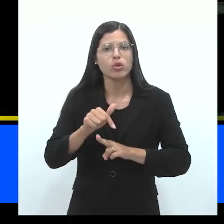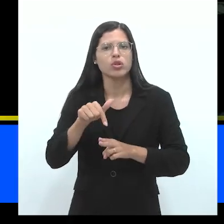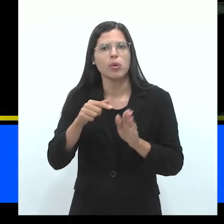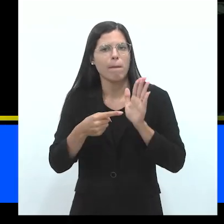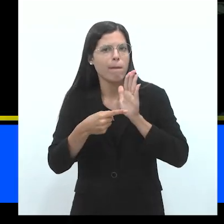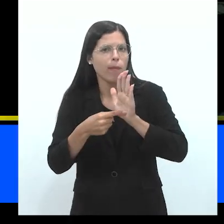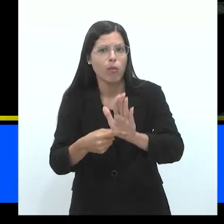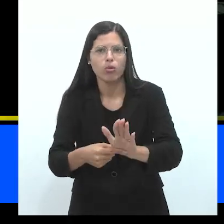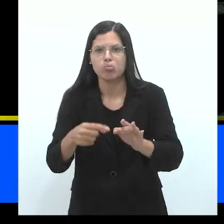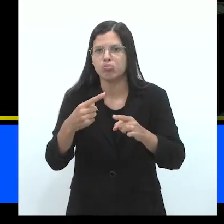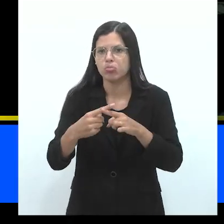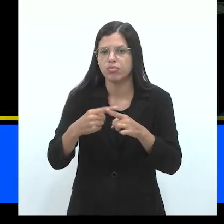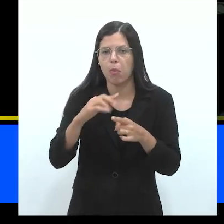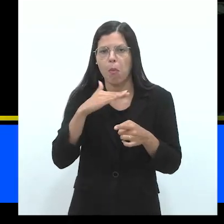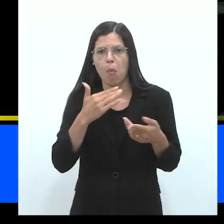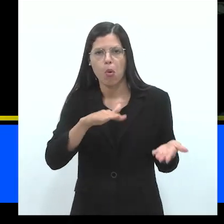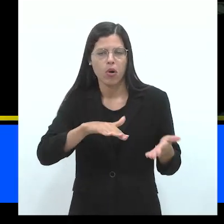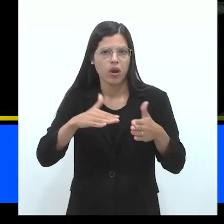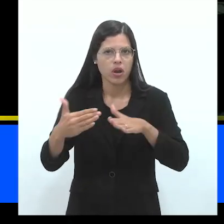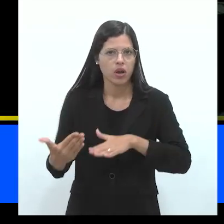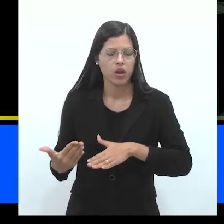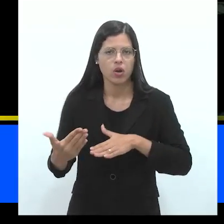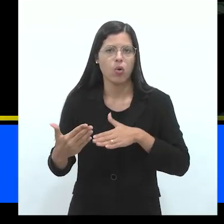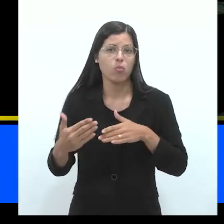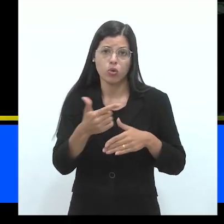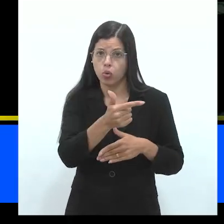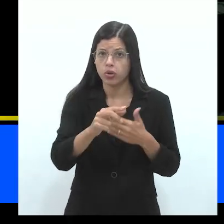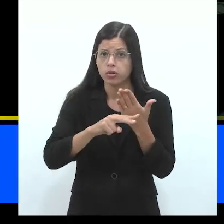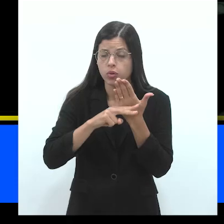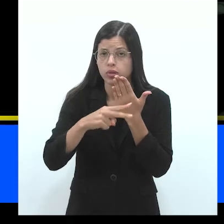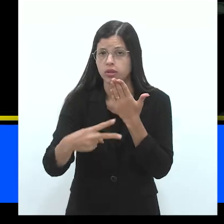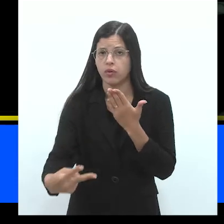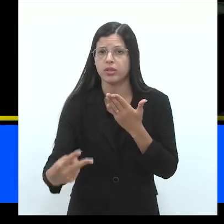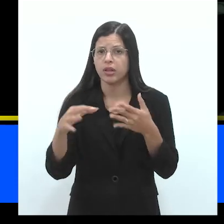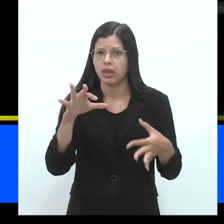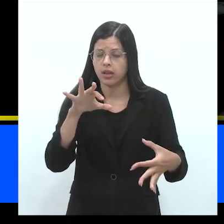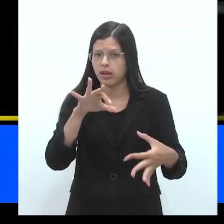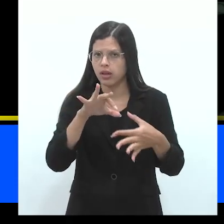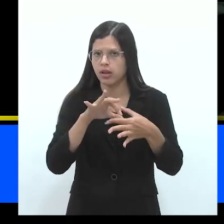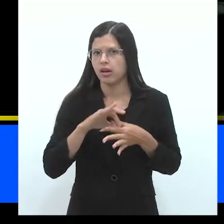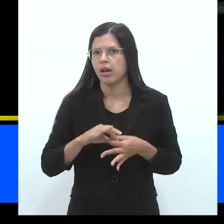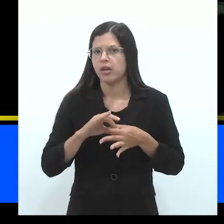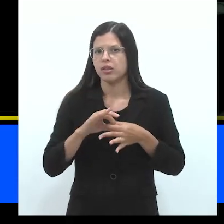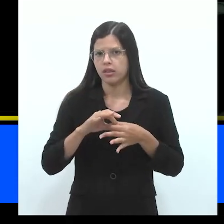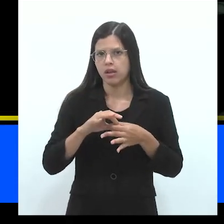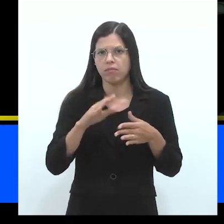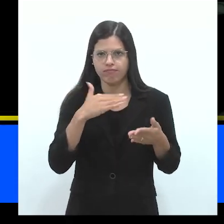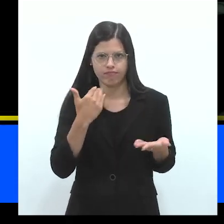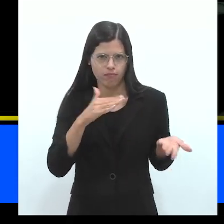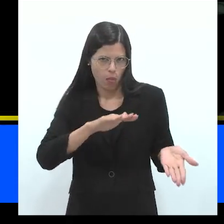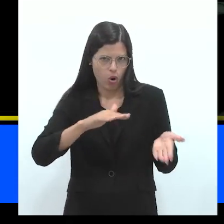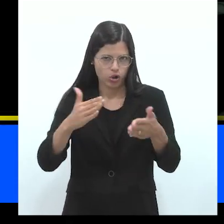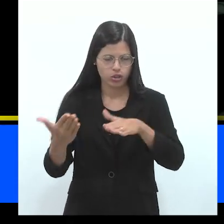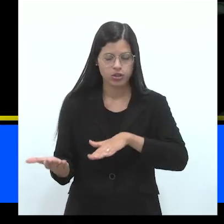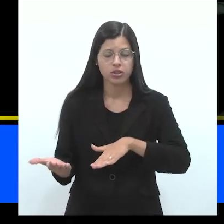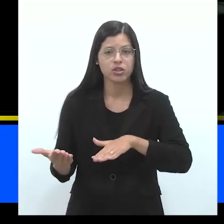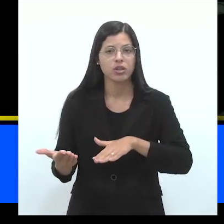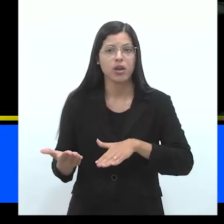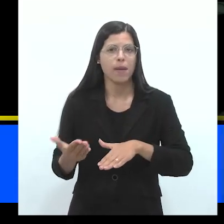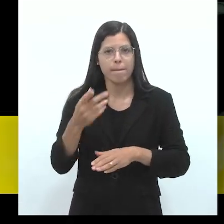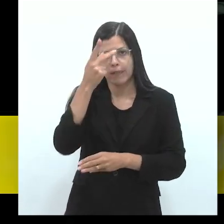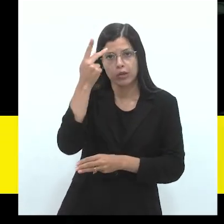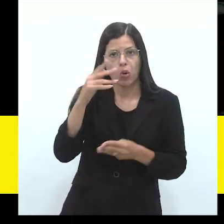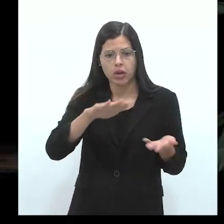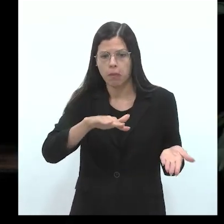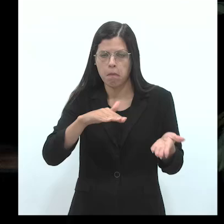morte de cada indivíduo, a sua causa e outros fatores relacionados a esses eventos de mortalidade. Então, qualquer